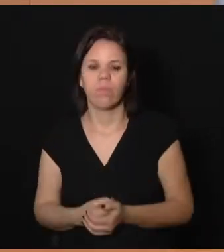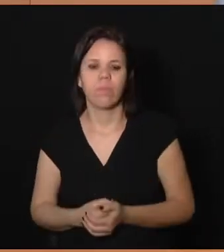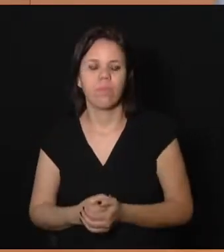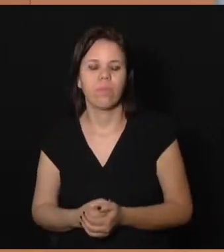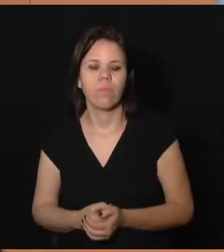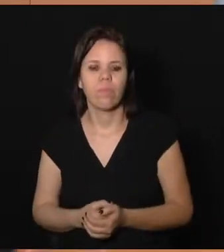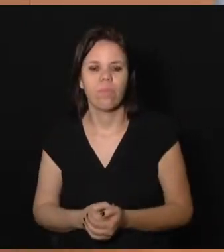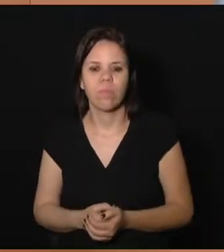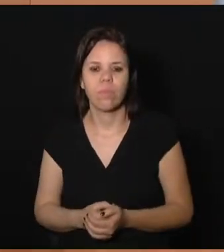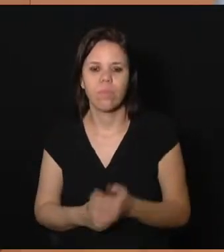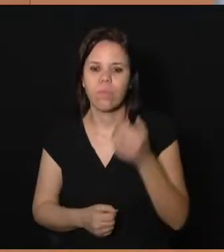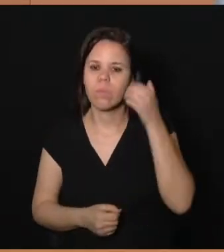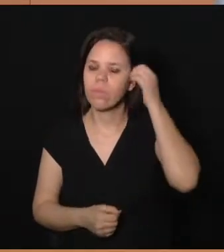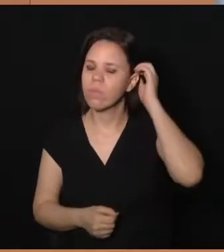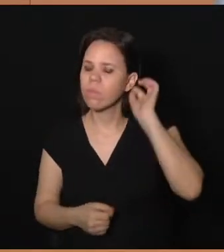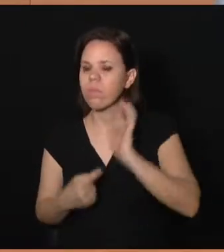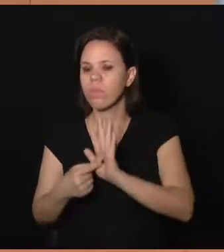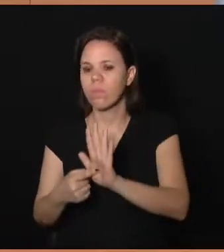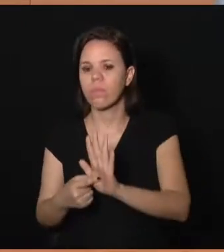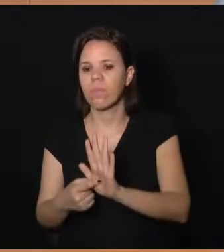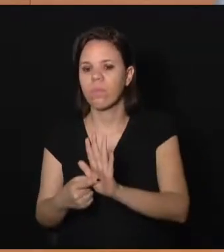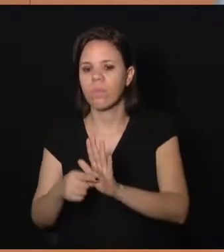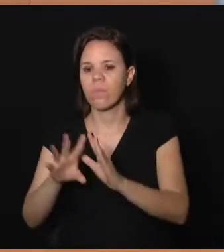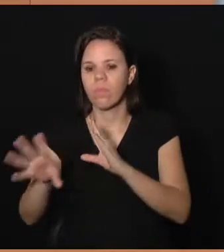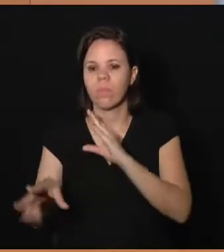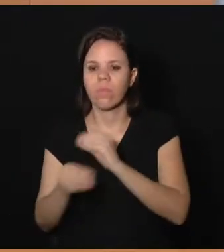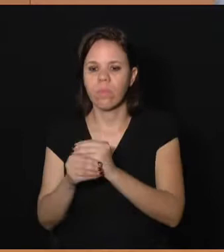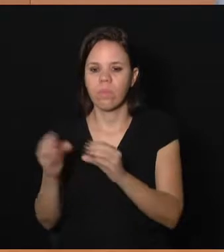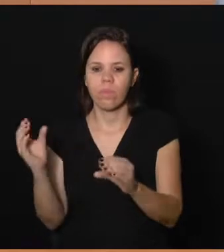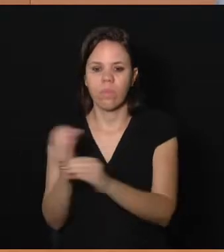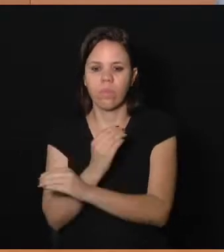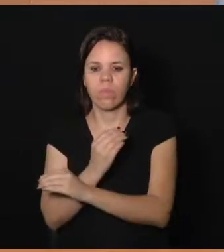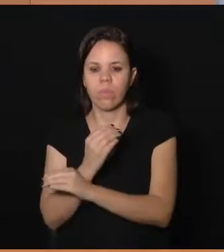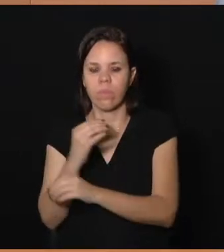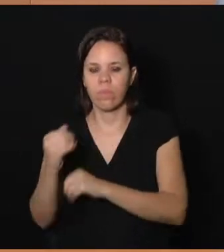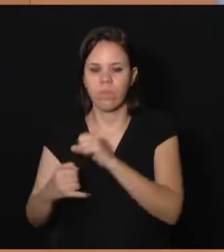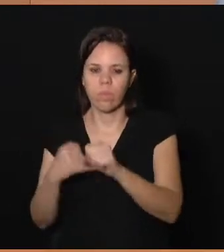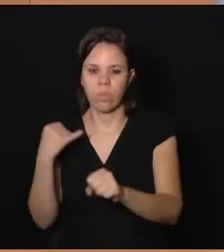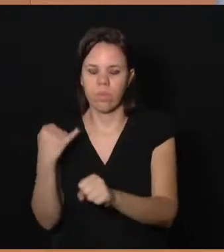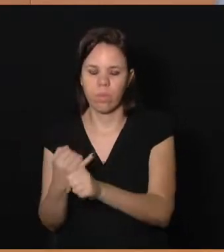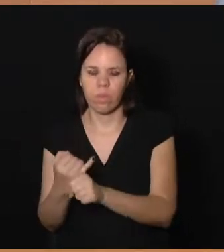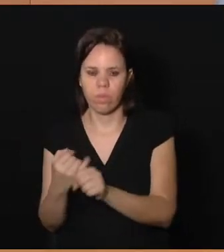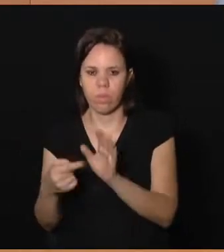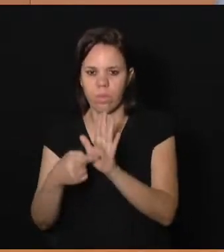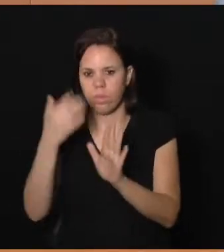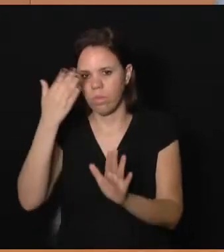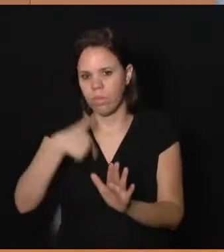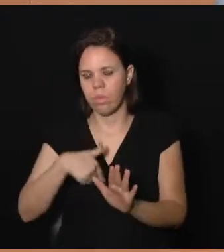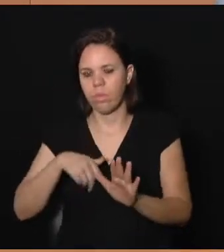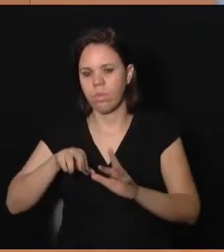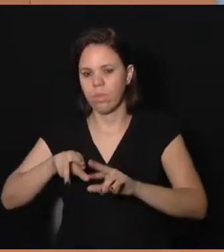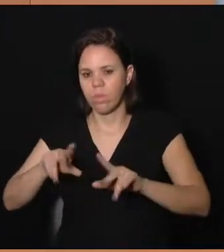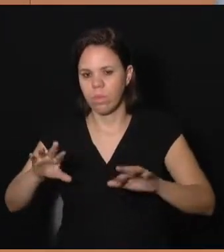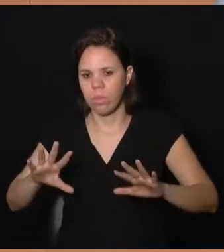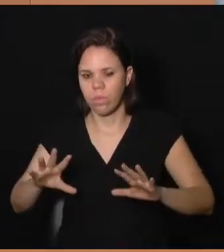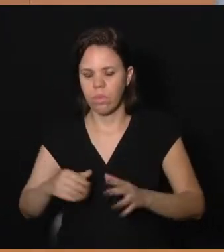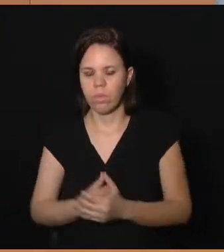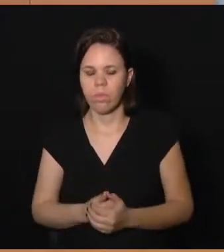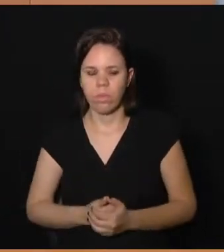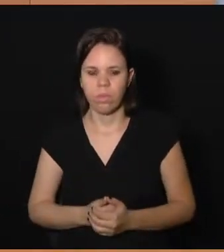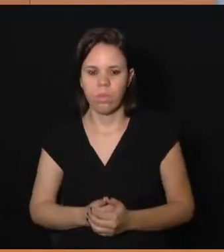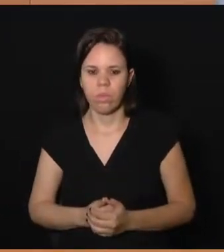onde ela mostra que a implementação total do portal único, ele gera para toda a